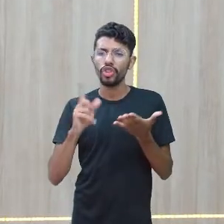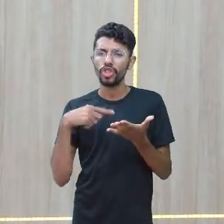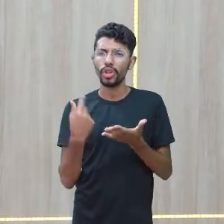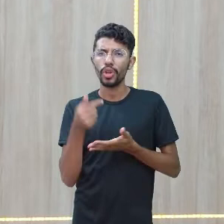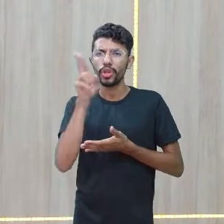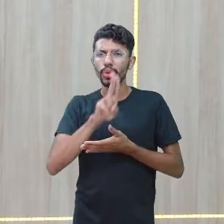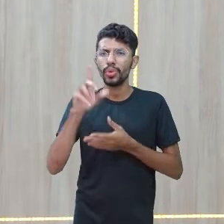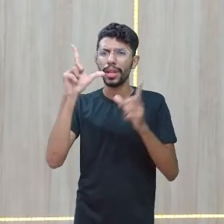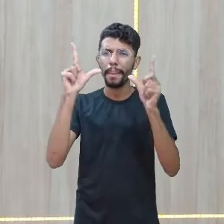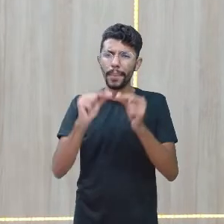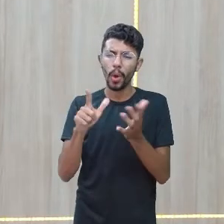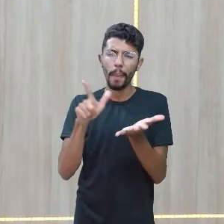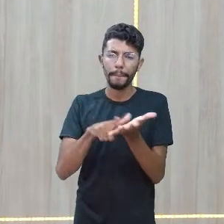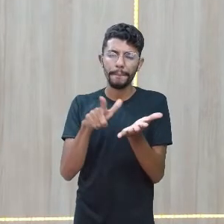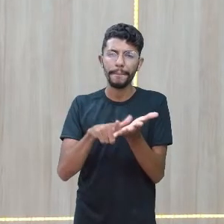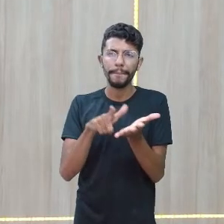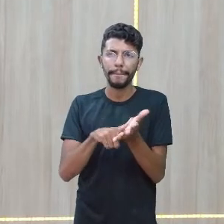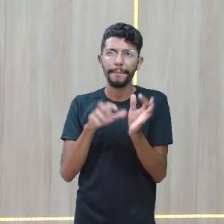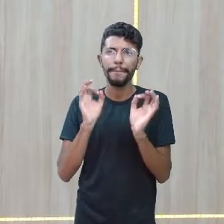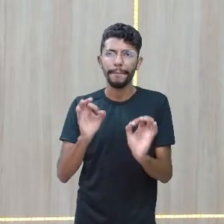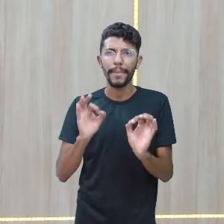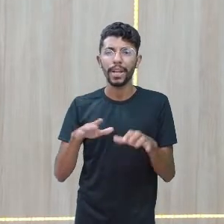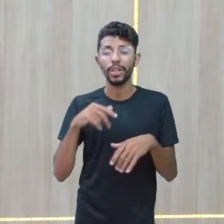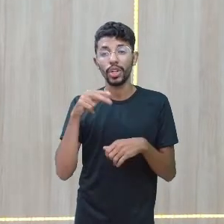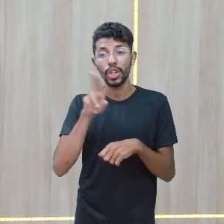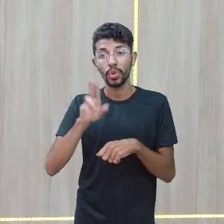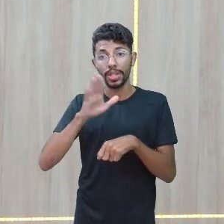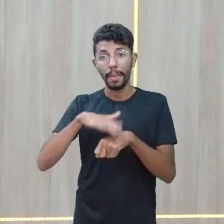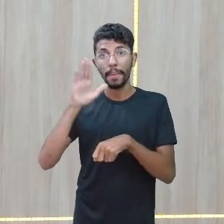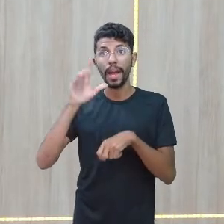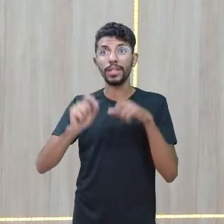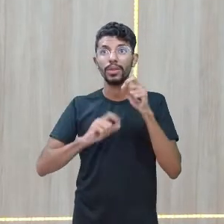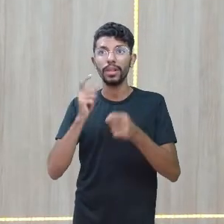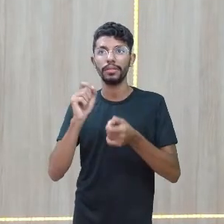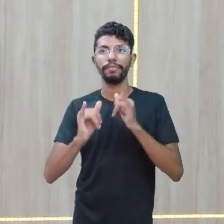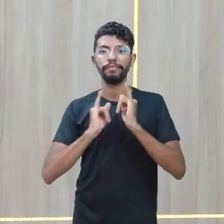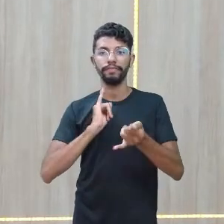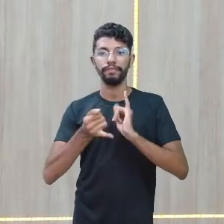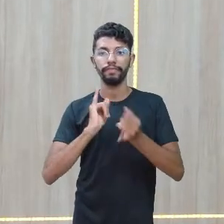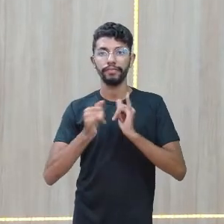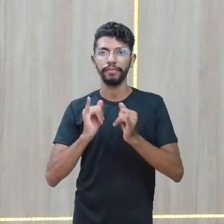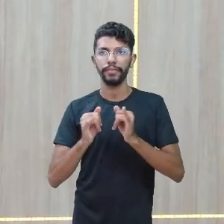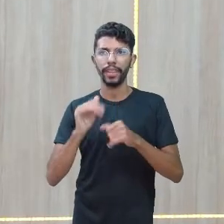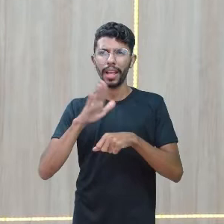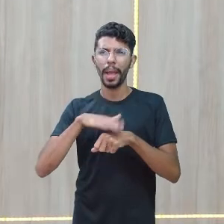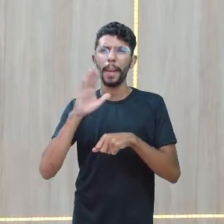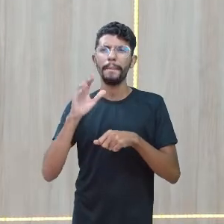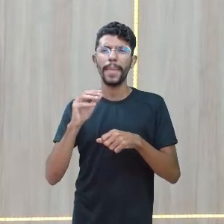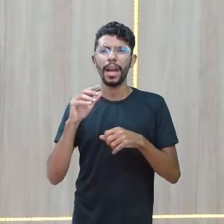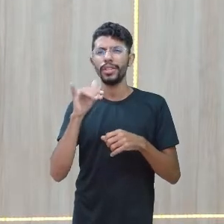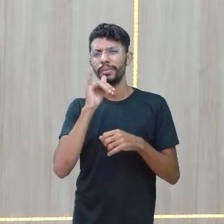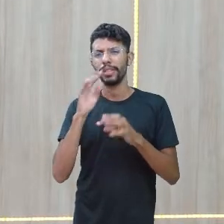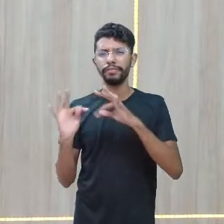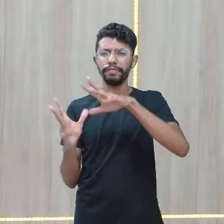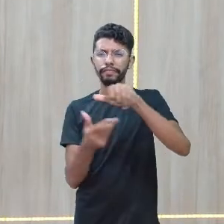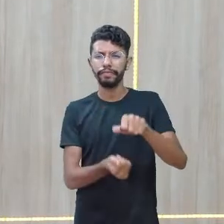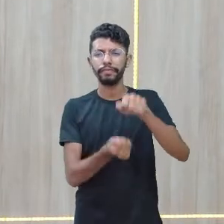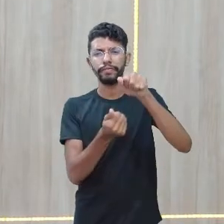papel, né? Cada vez mais usamos a internet, né? Porque é até mais ecológico, às vezes é mais prático, mais fácil.